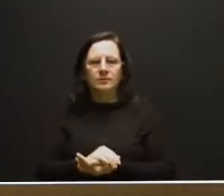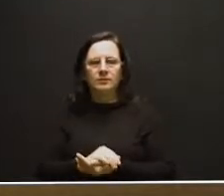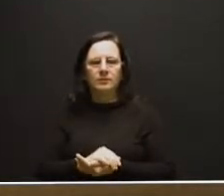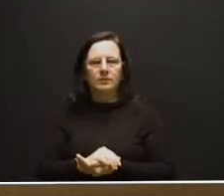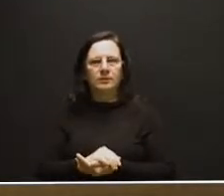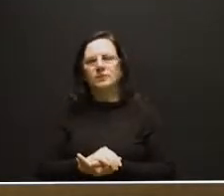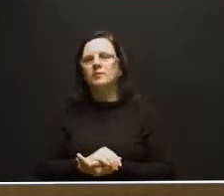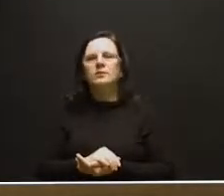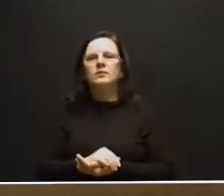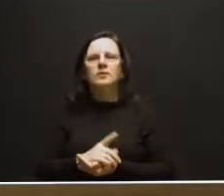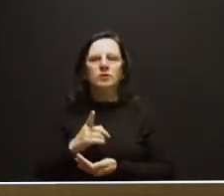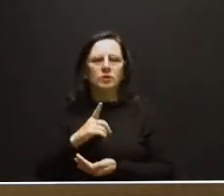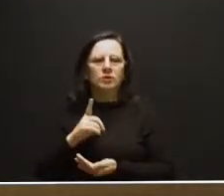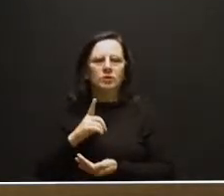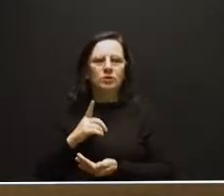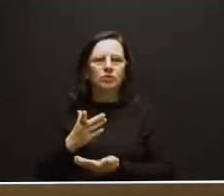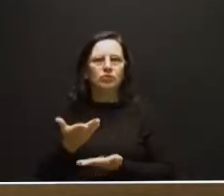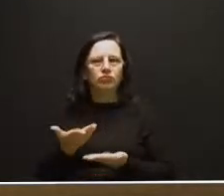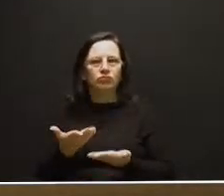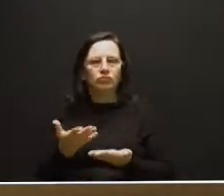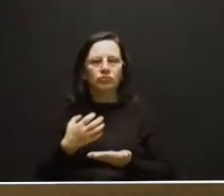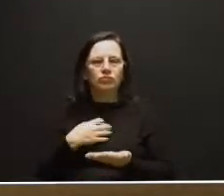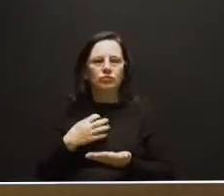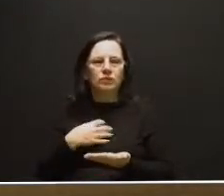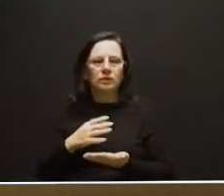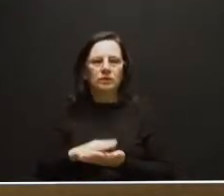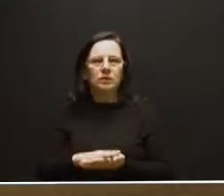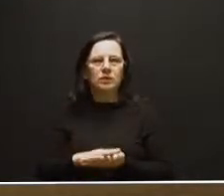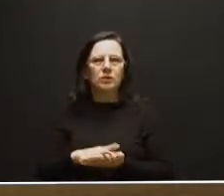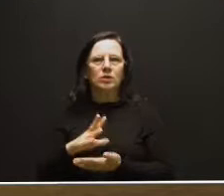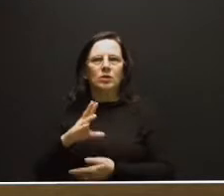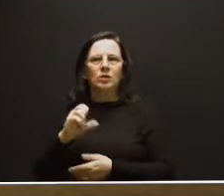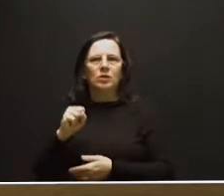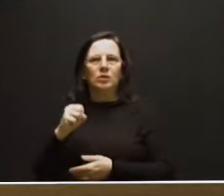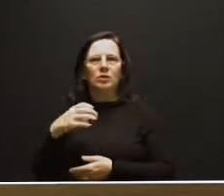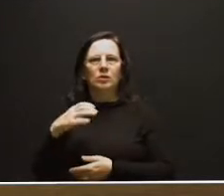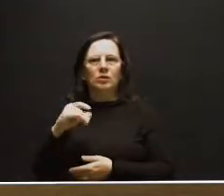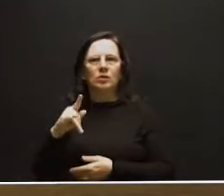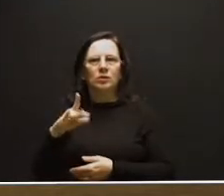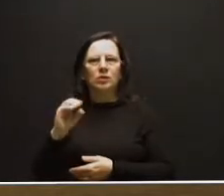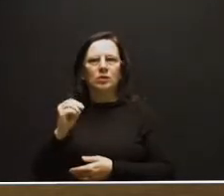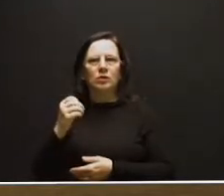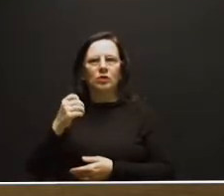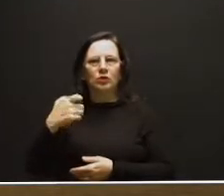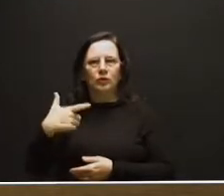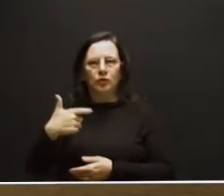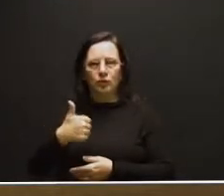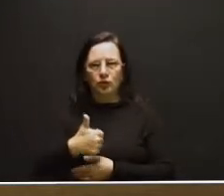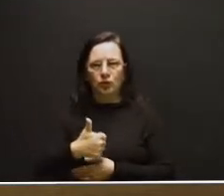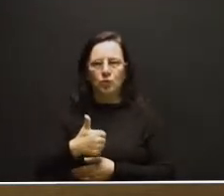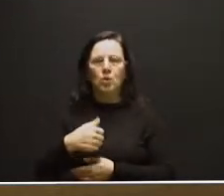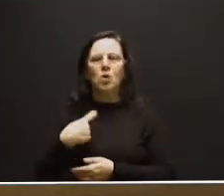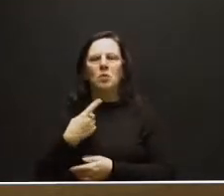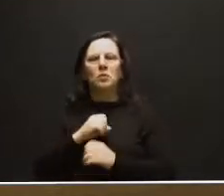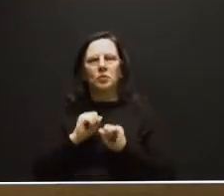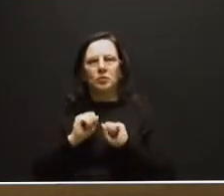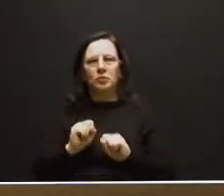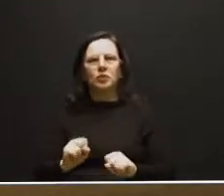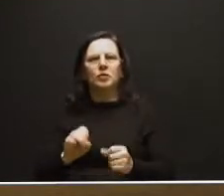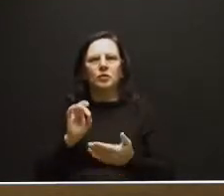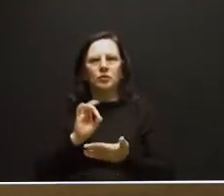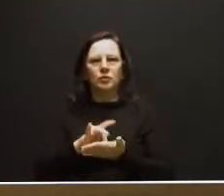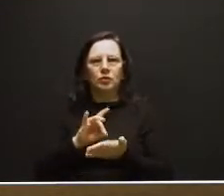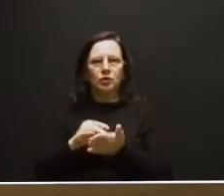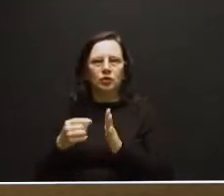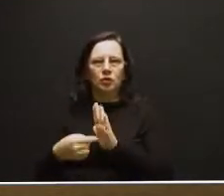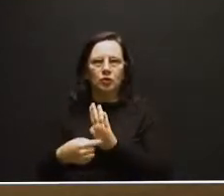proposituras que ontem quinta na modernização não estamos no século 21 acho que esse é o melhor momento para que nós possamos mostrar